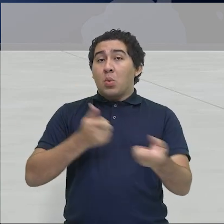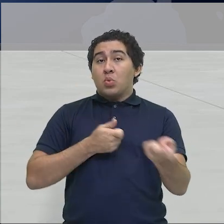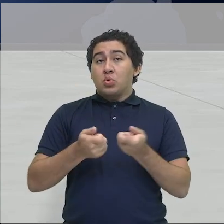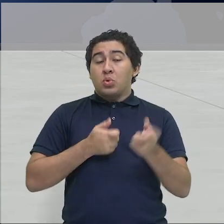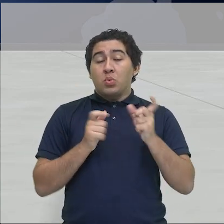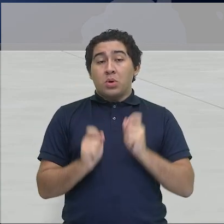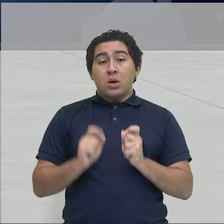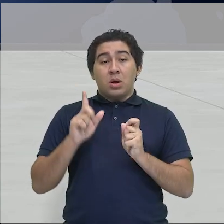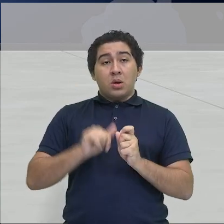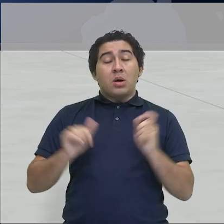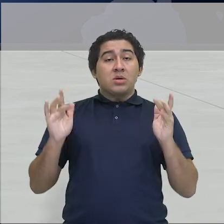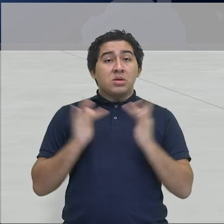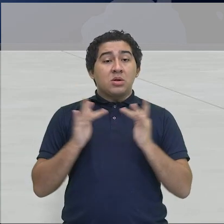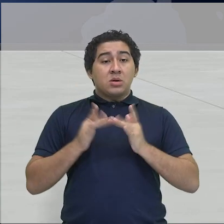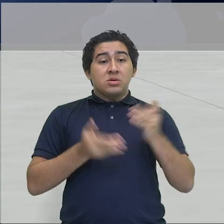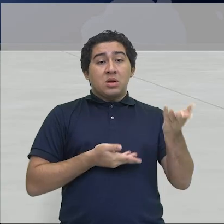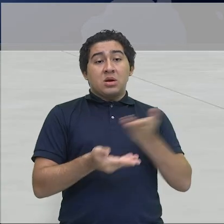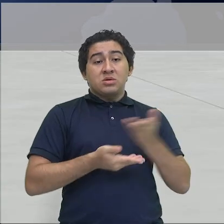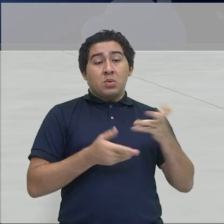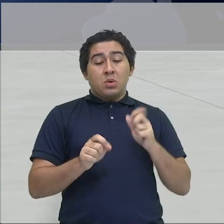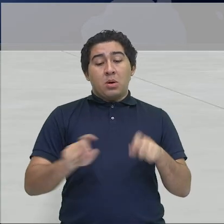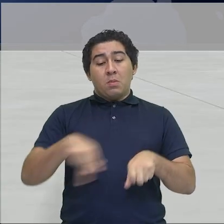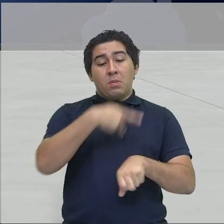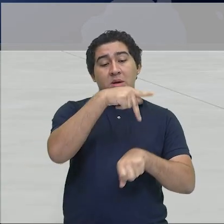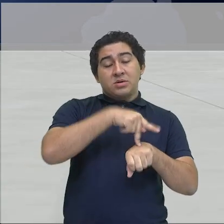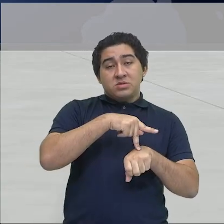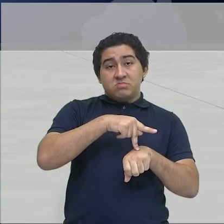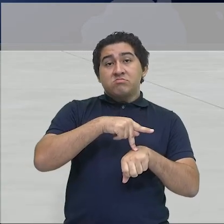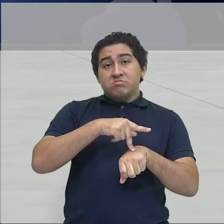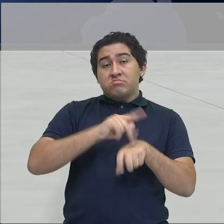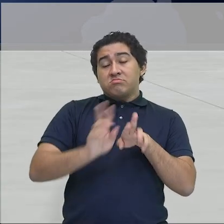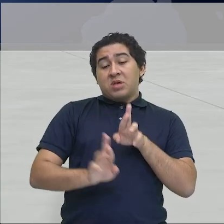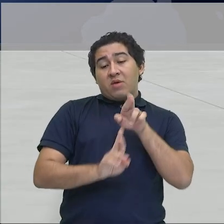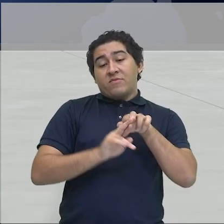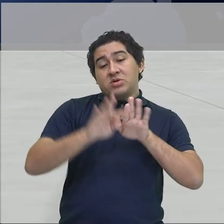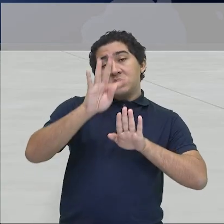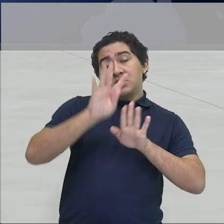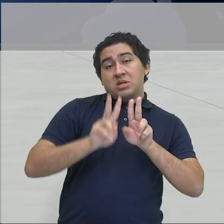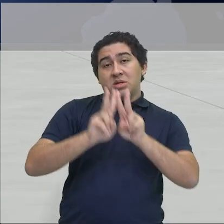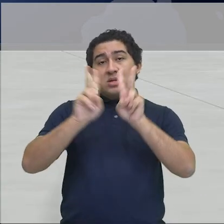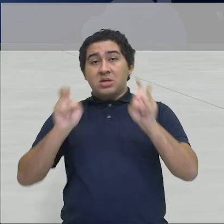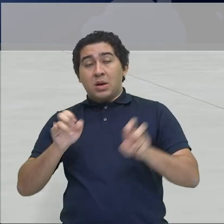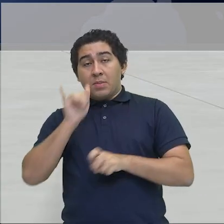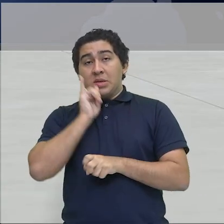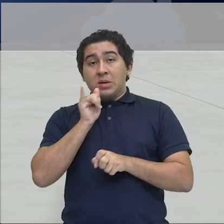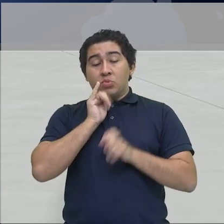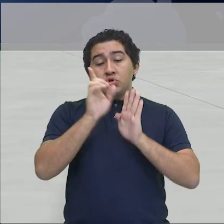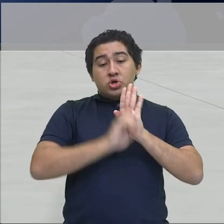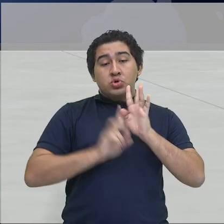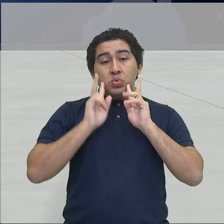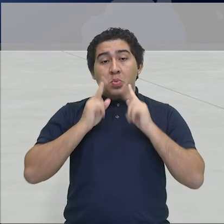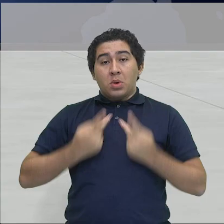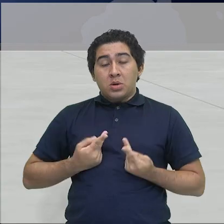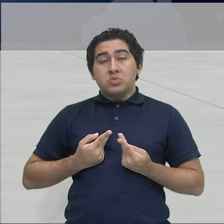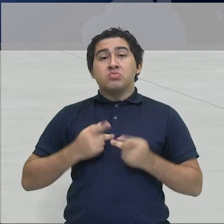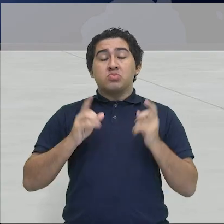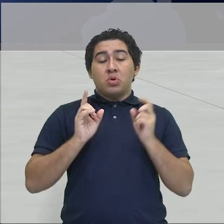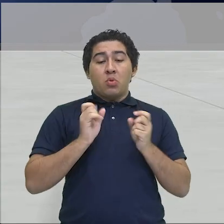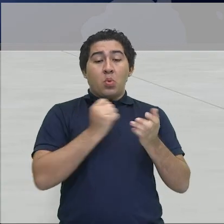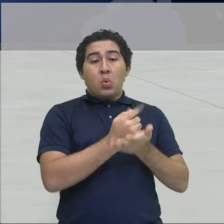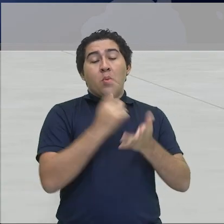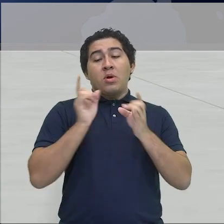as interações entre nações, abordando temas como direitos humanos, comércio, meio